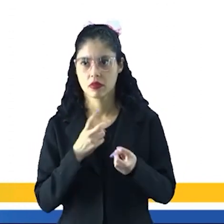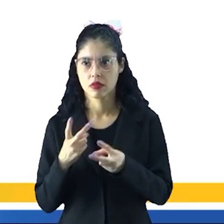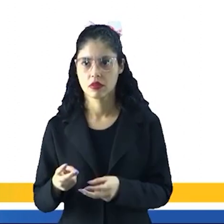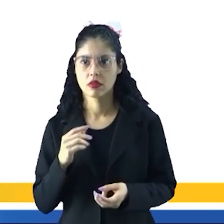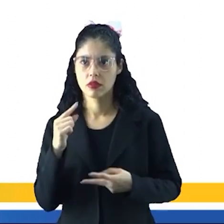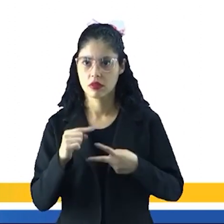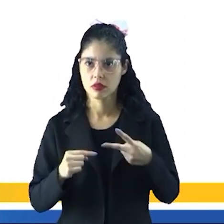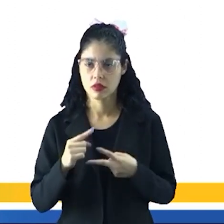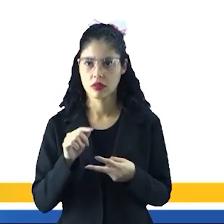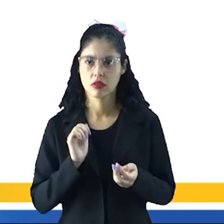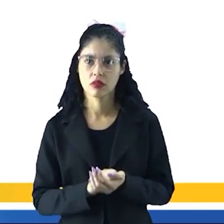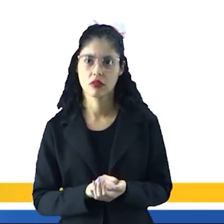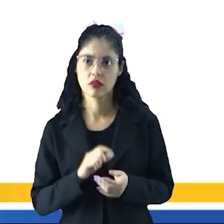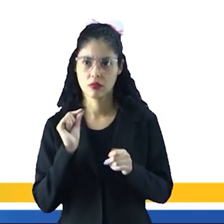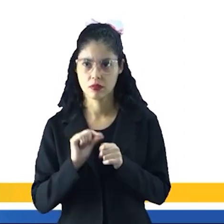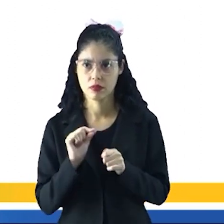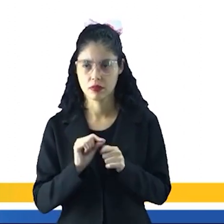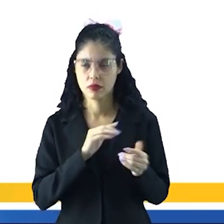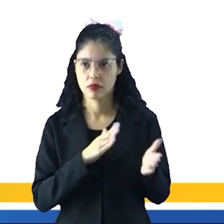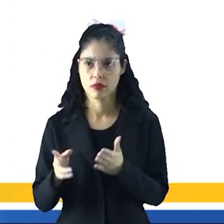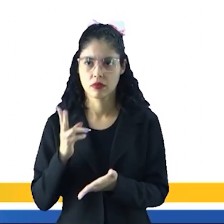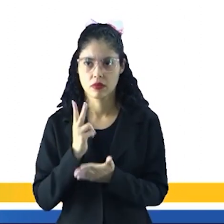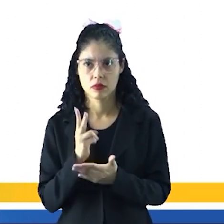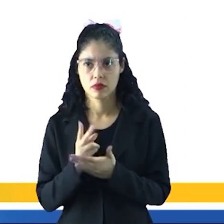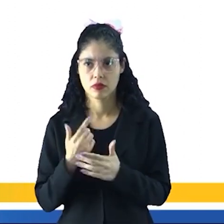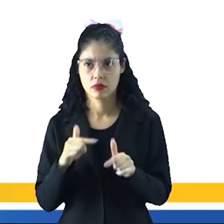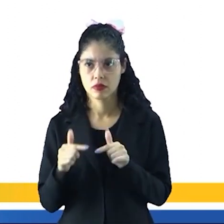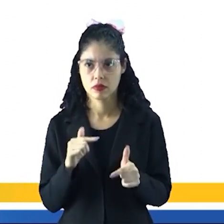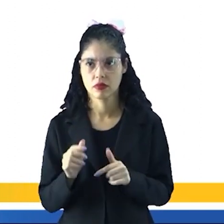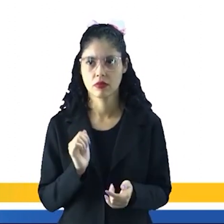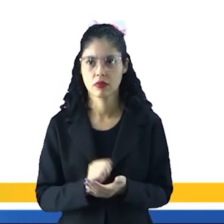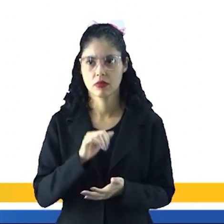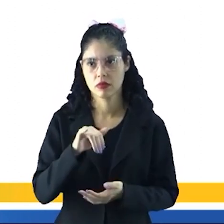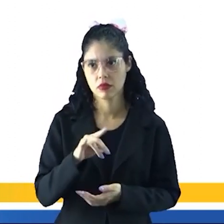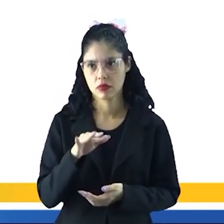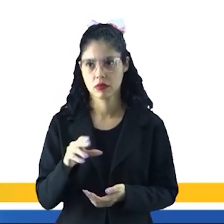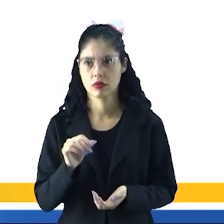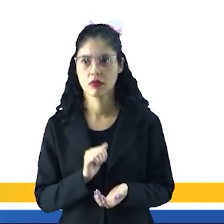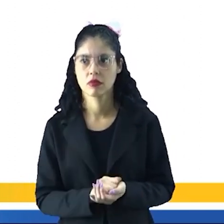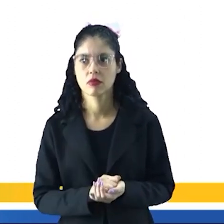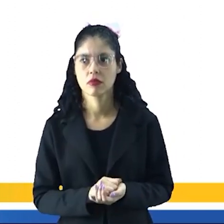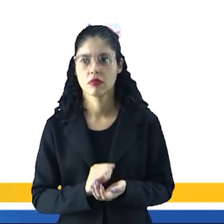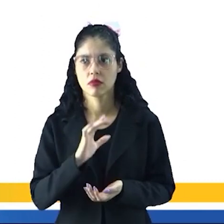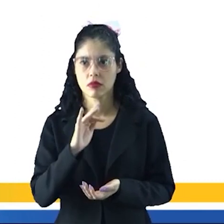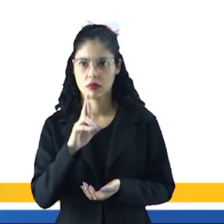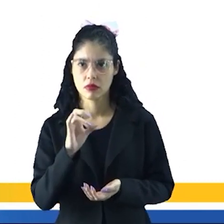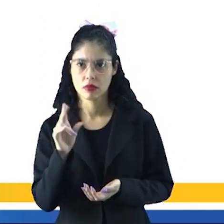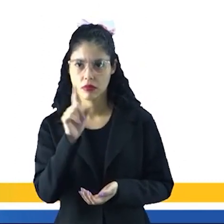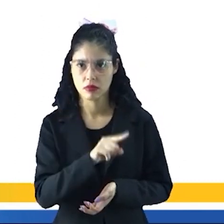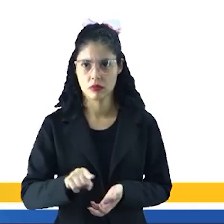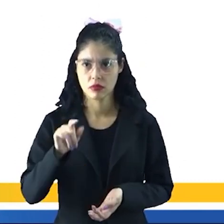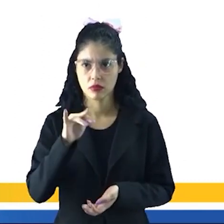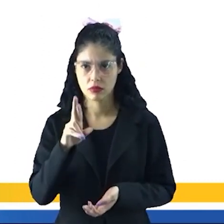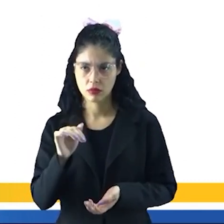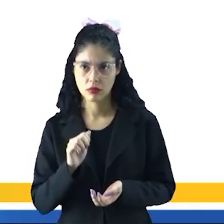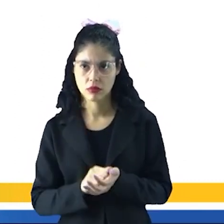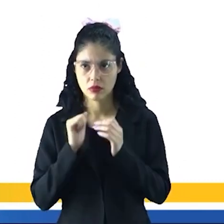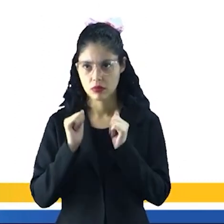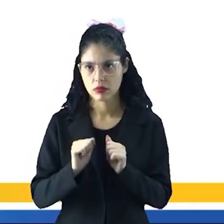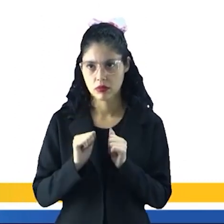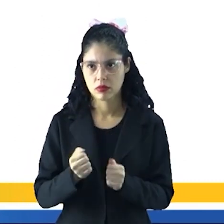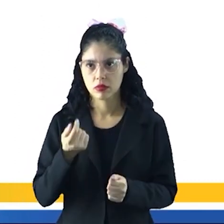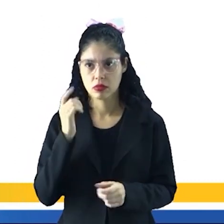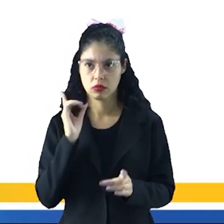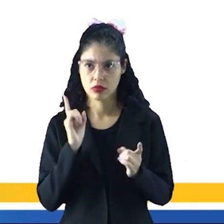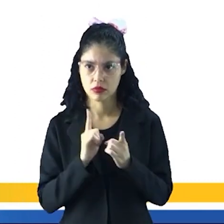Se observarmos bem, as duas obras fazem parte de um mesmo trabalho, inserções em círculos ideológicos, e